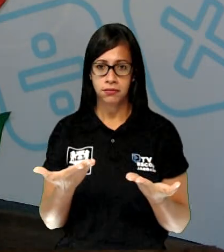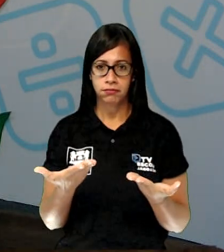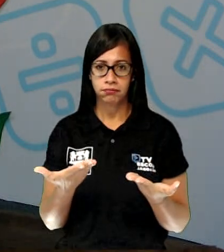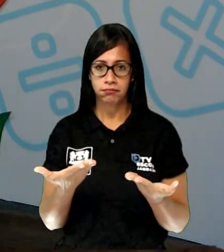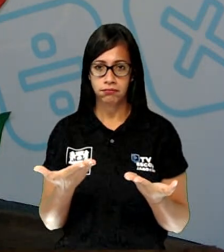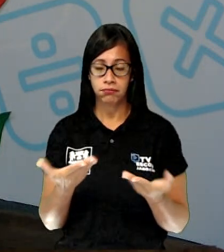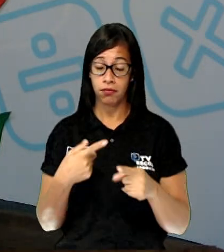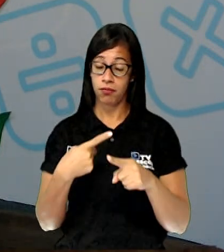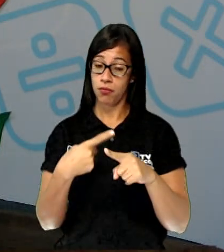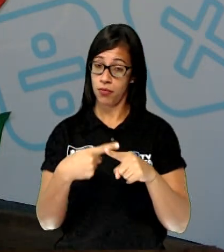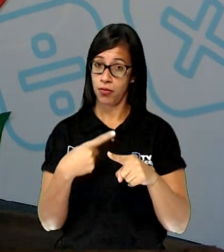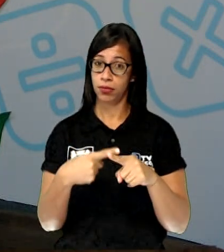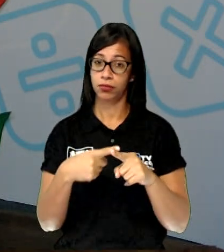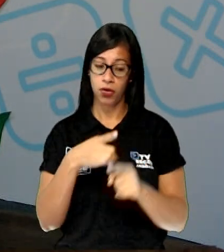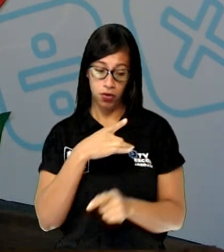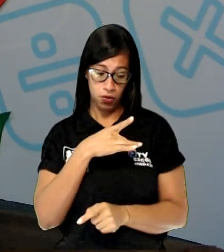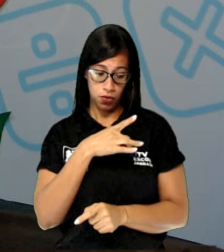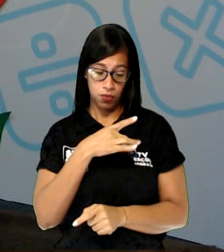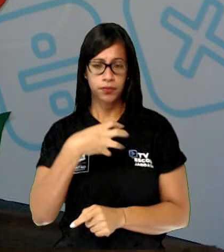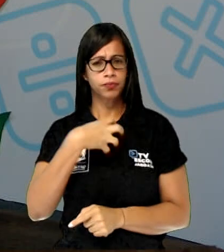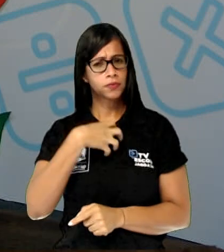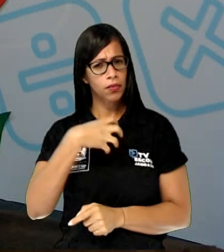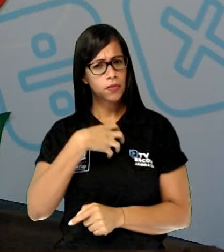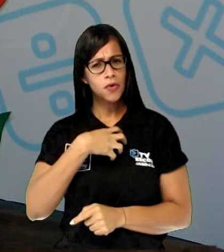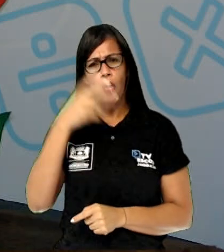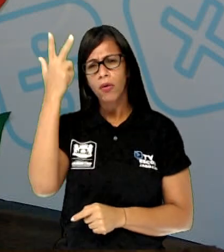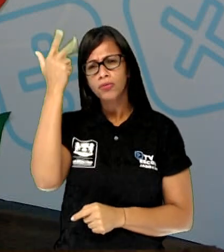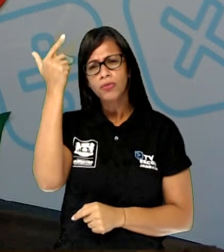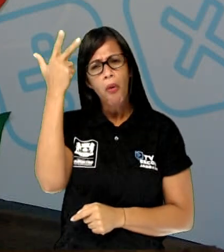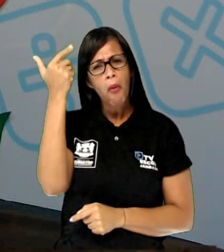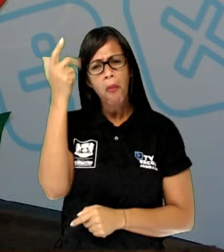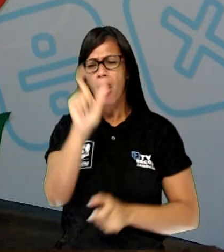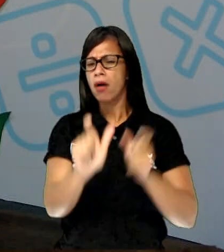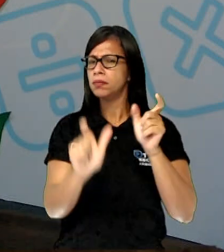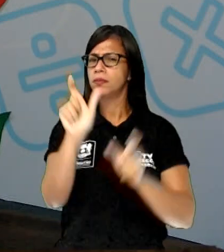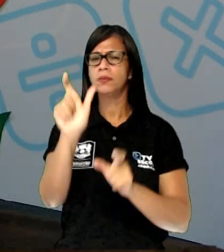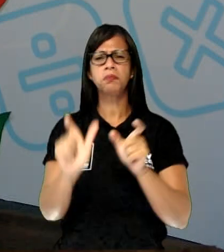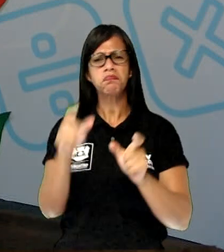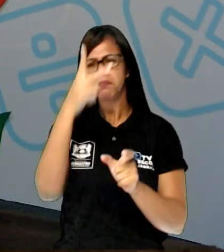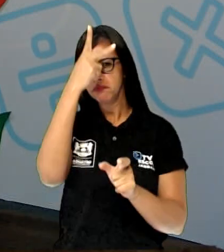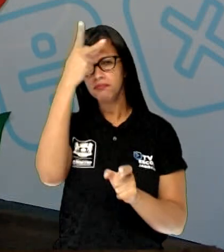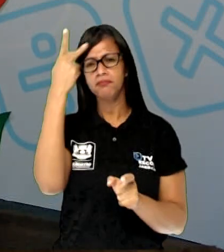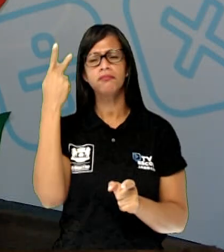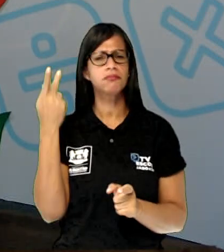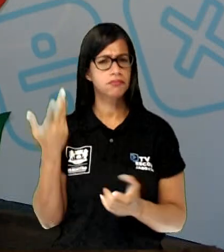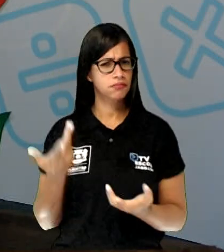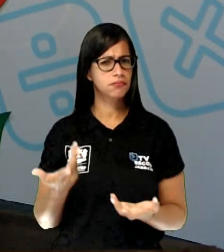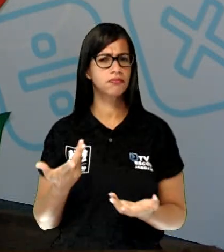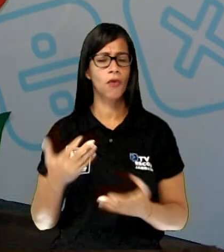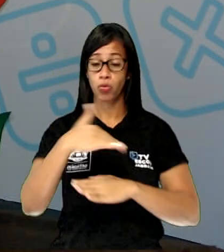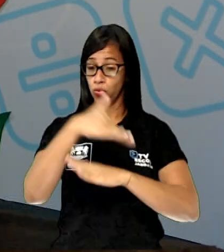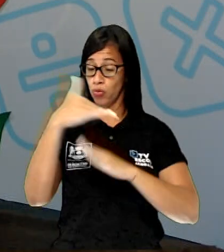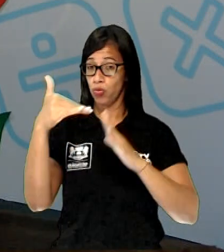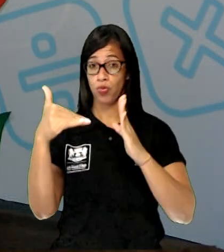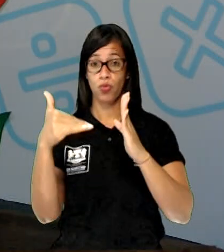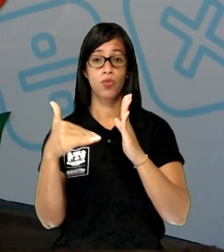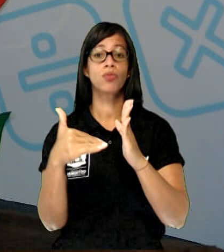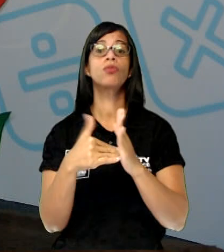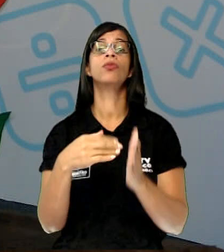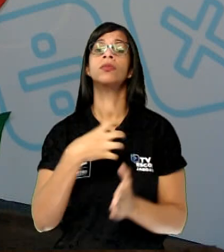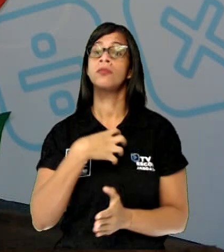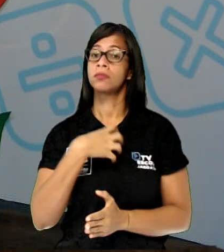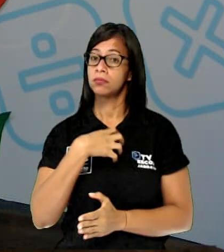o medo é um sentimento natural de todas as pessoas. Todos nós sentimos medo. Medo